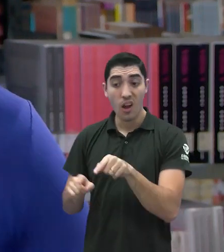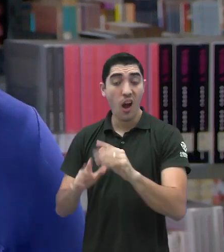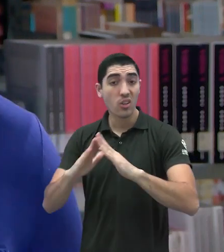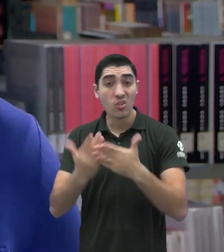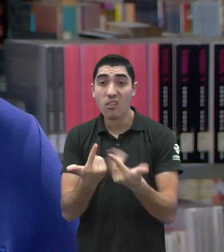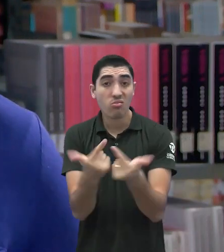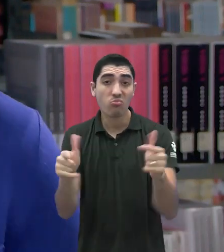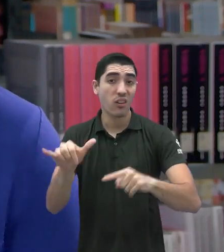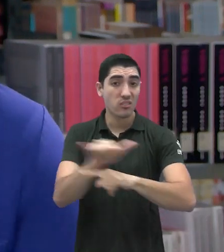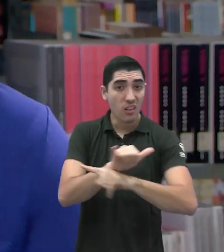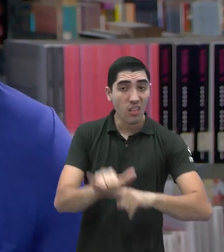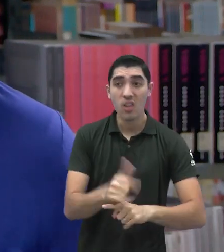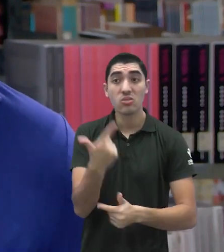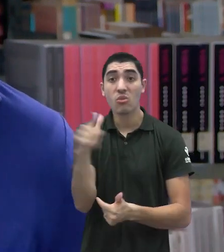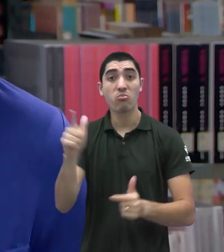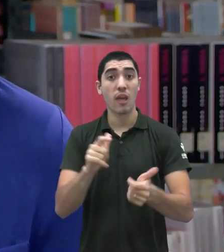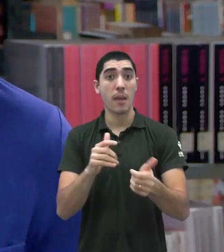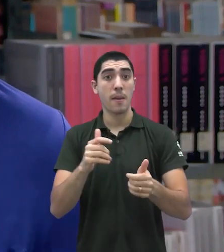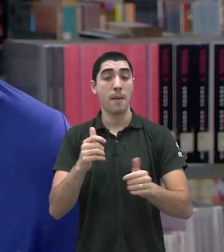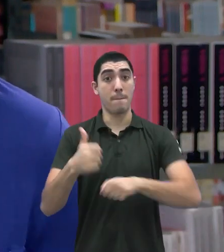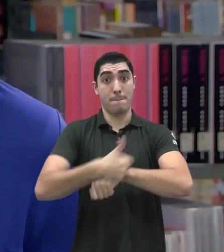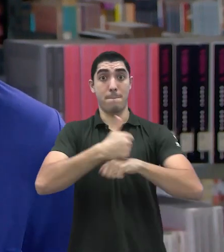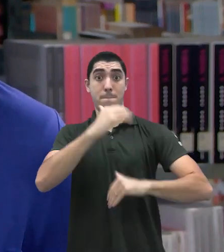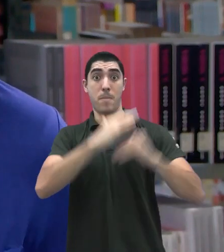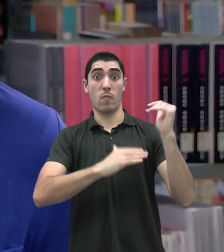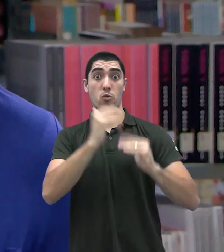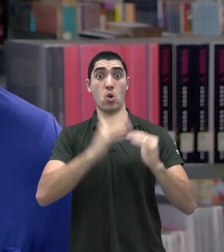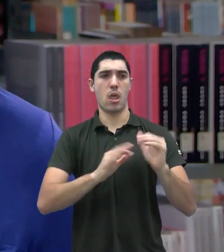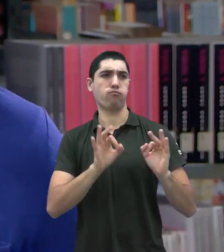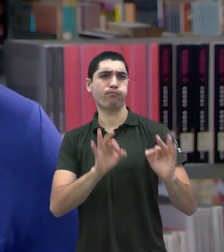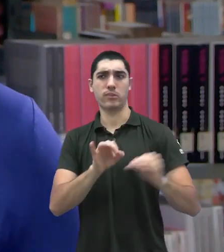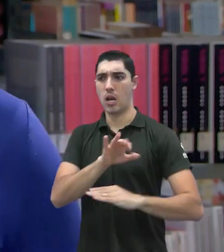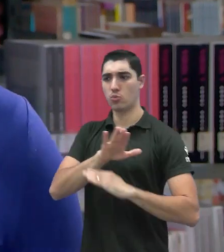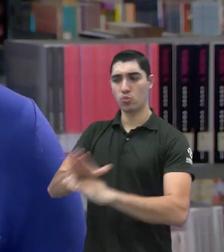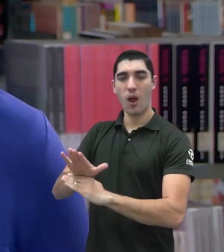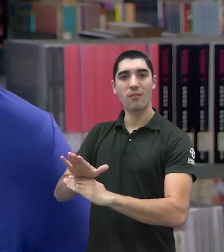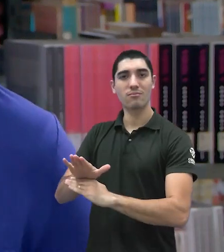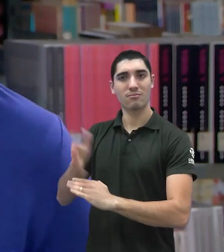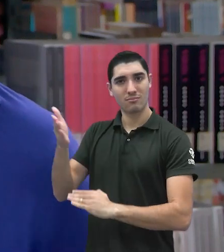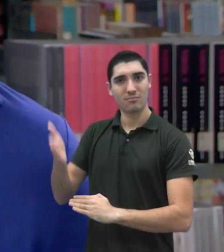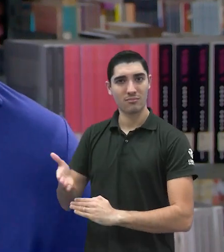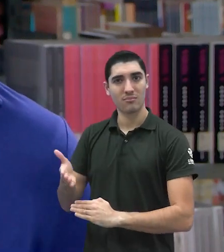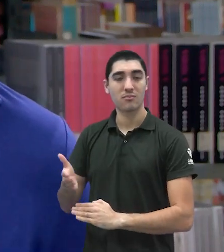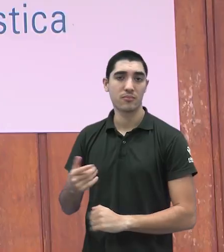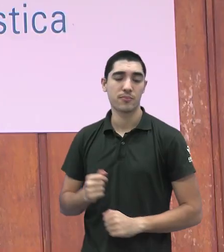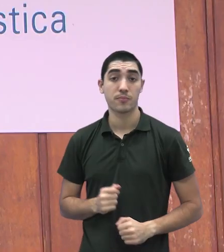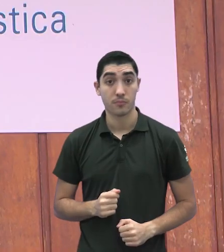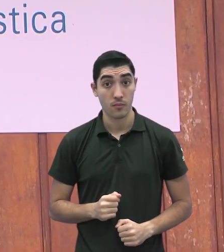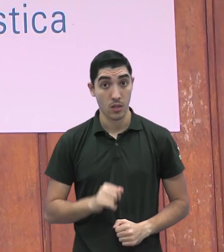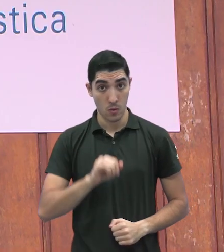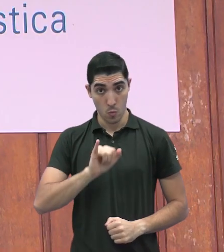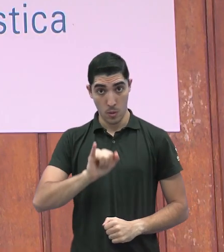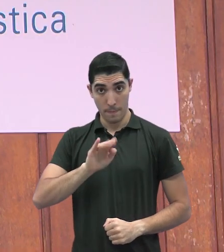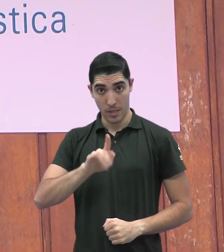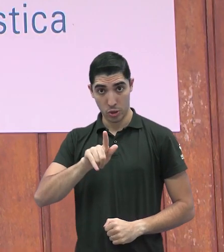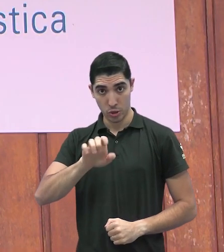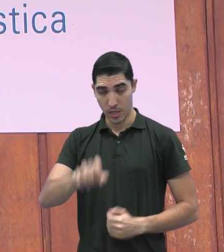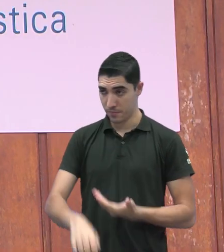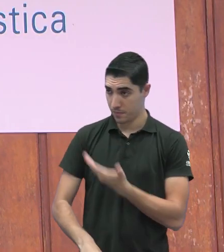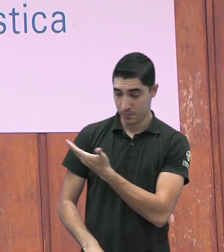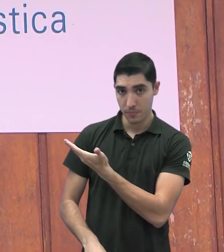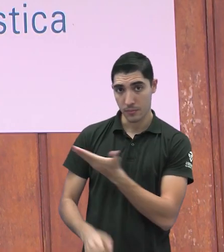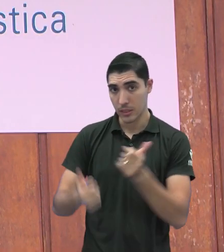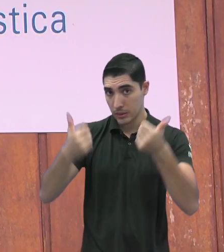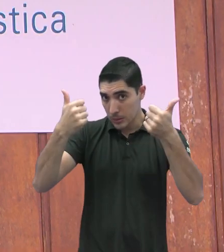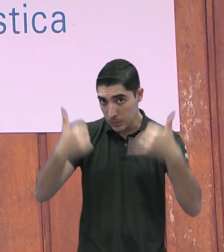as estratégias, não tem os profissionais para ajudá-lo ao quê? Naquela deficiência específica. O IBGE aponta ainda